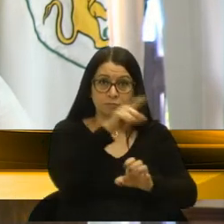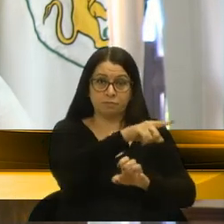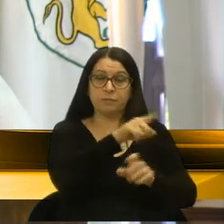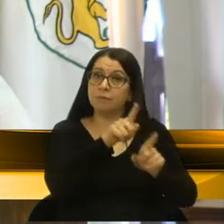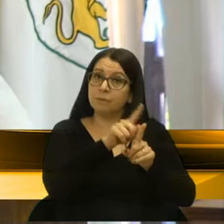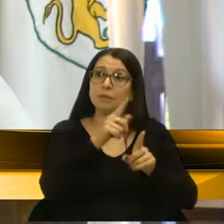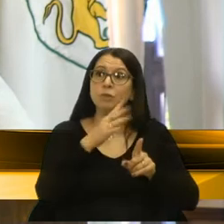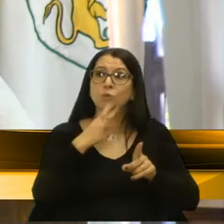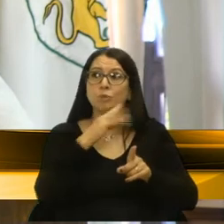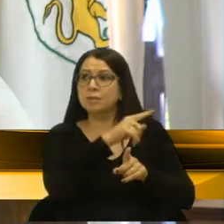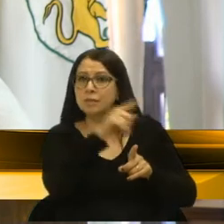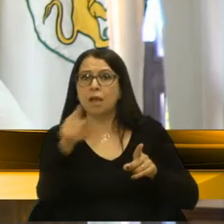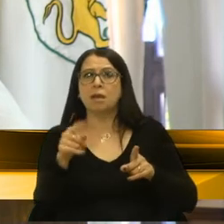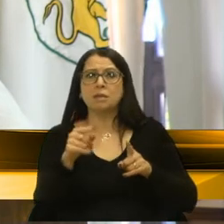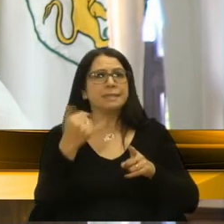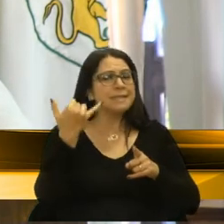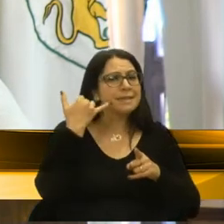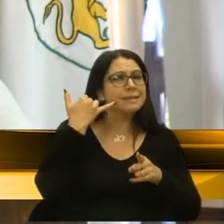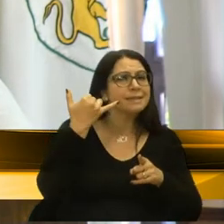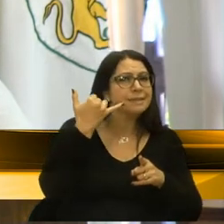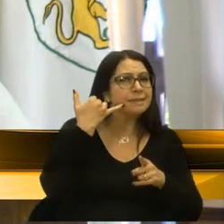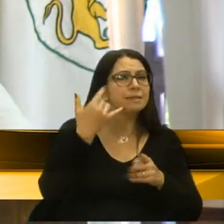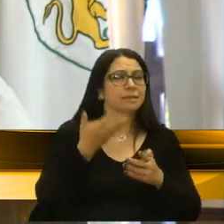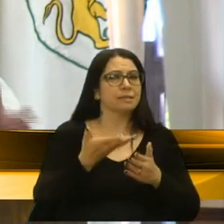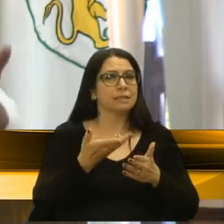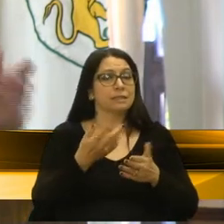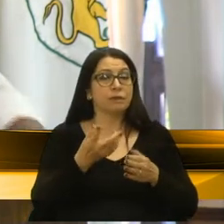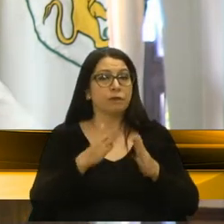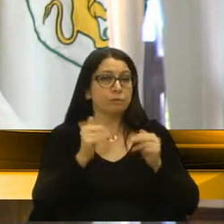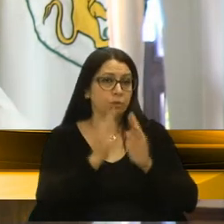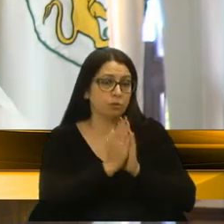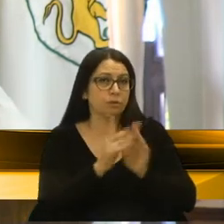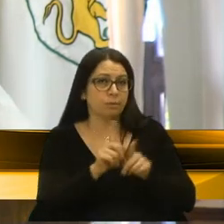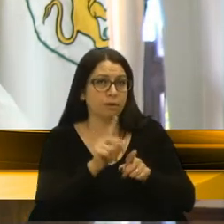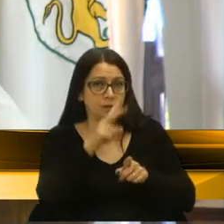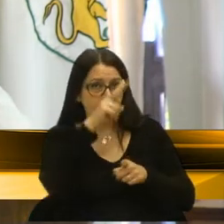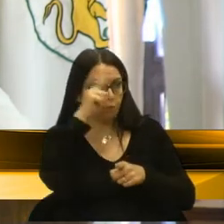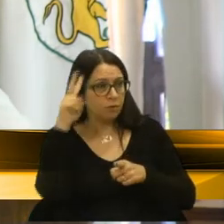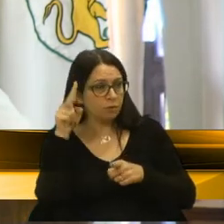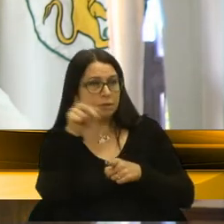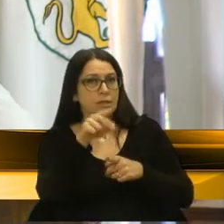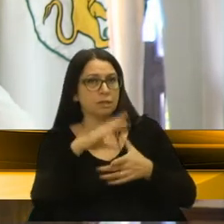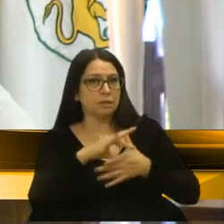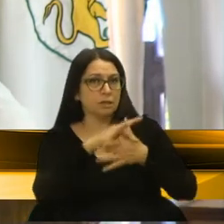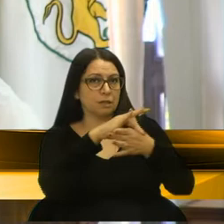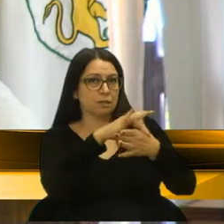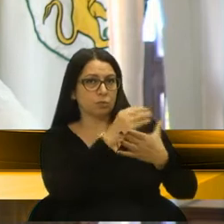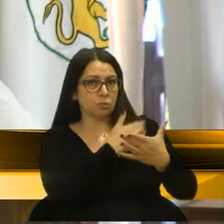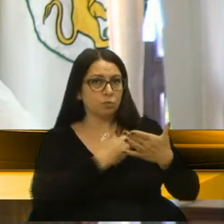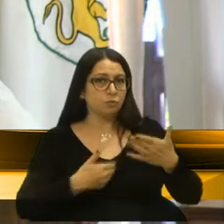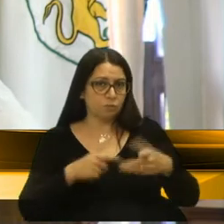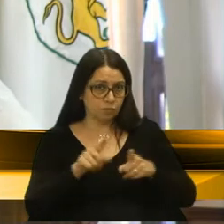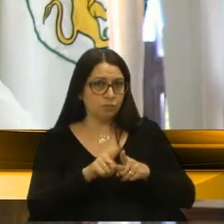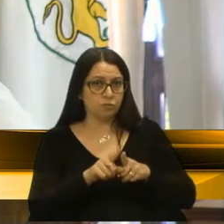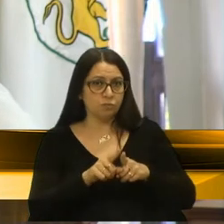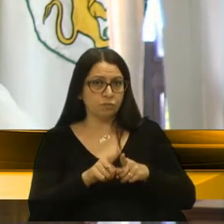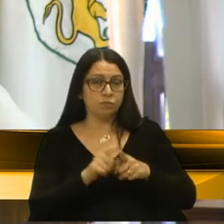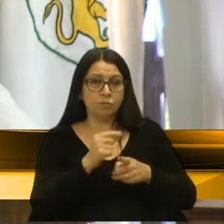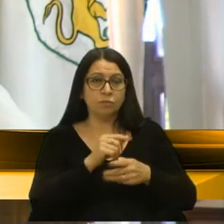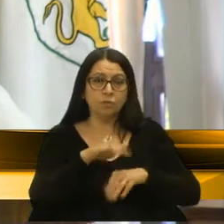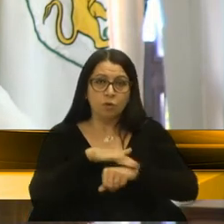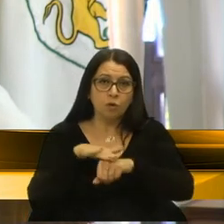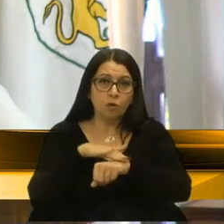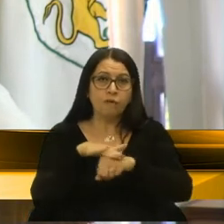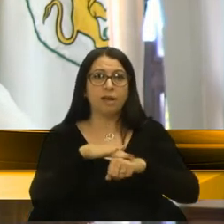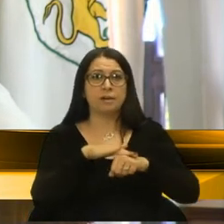que conhecem mais, que liguem. Agora eu faço esse apelo também, Velocino, o senhor que é o líder do governo aí, e converse com